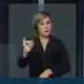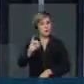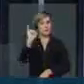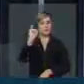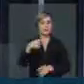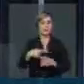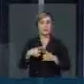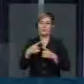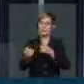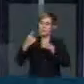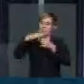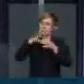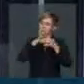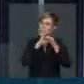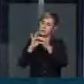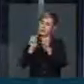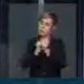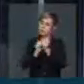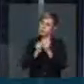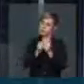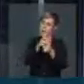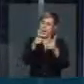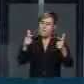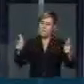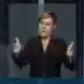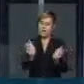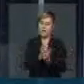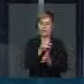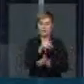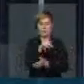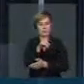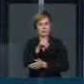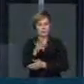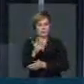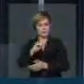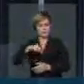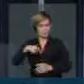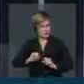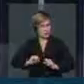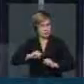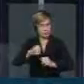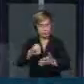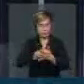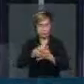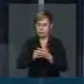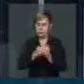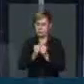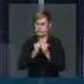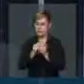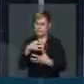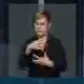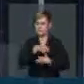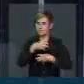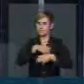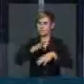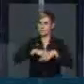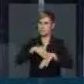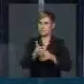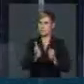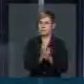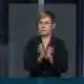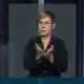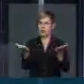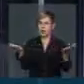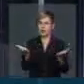reaproxima toda a maioria da nossa bancada, a nossa militância, reaproxima o sentimento do partido, hoje